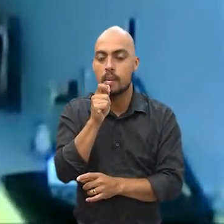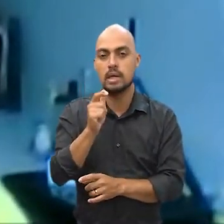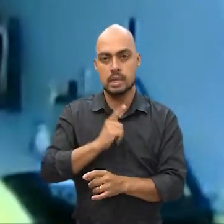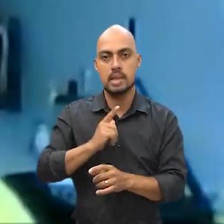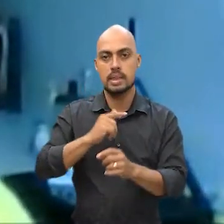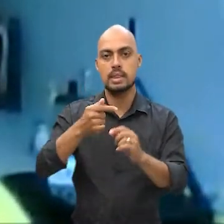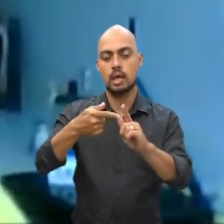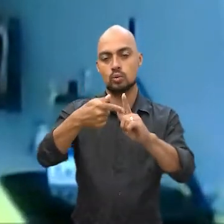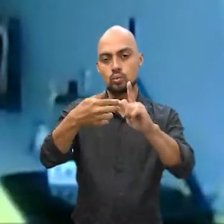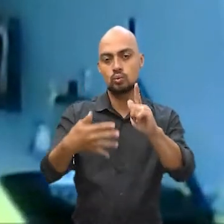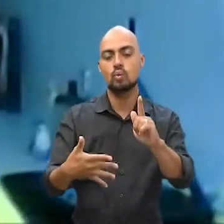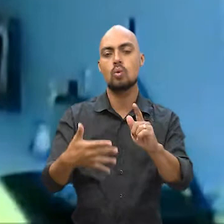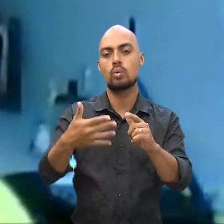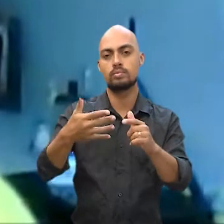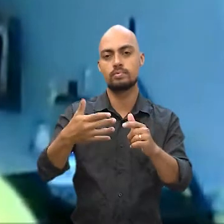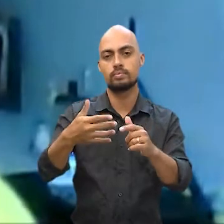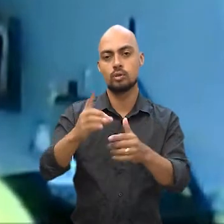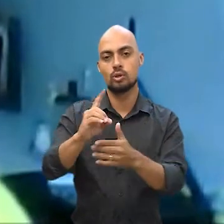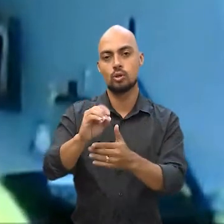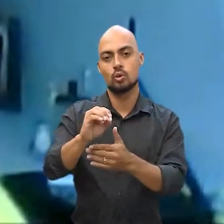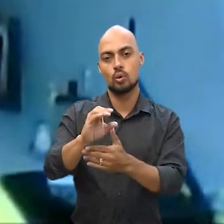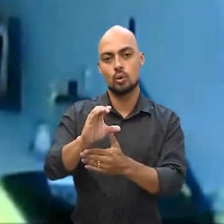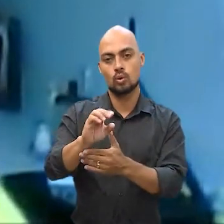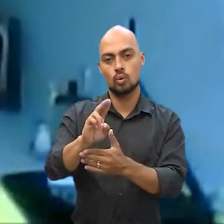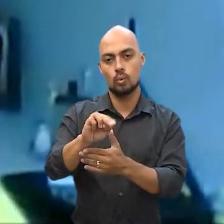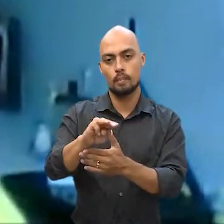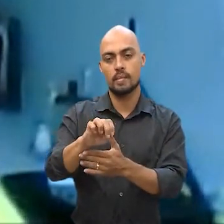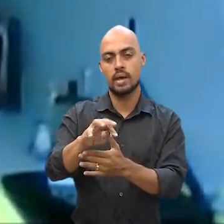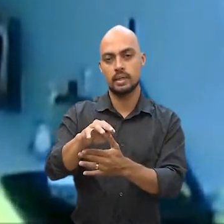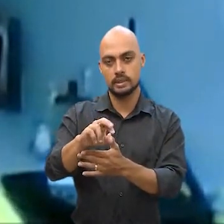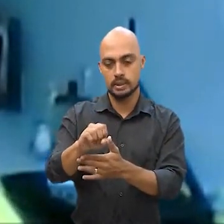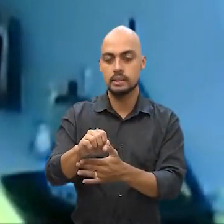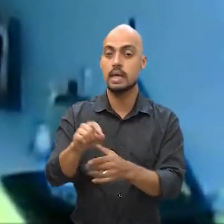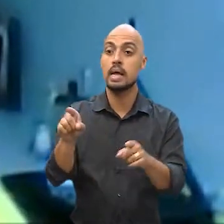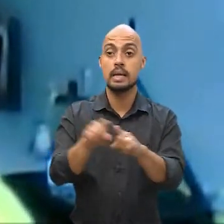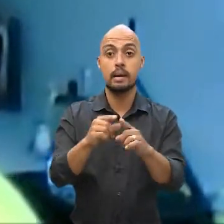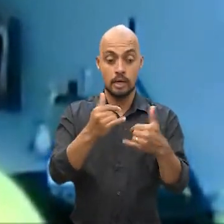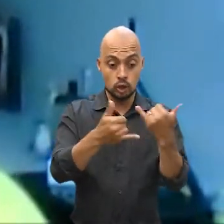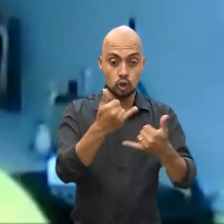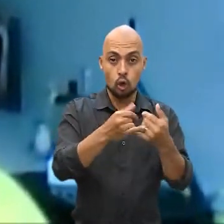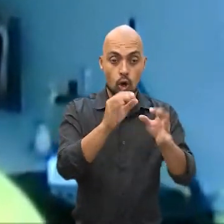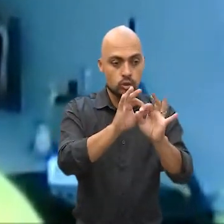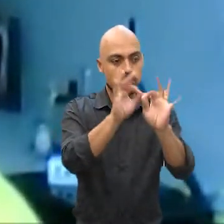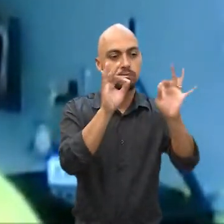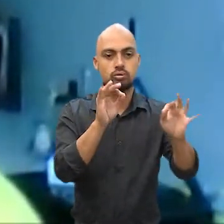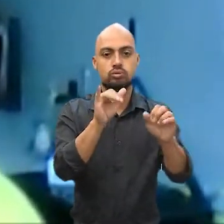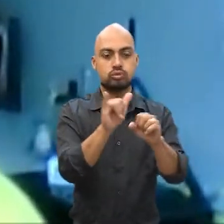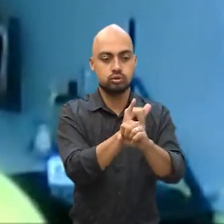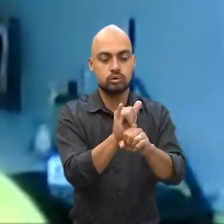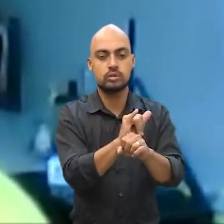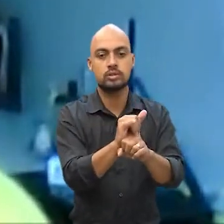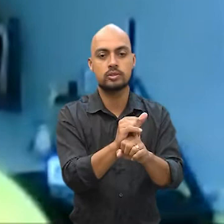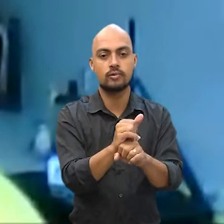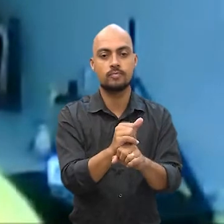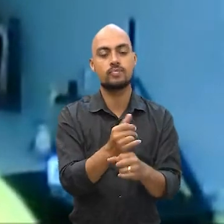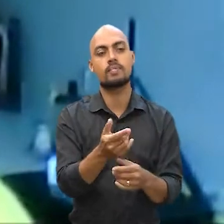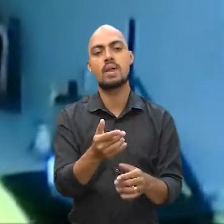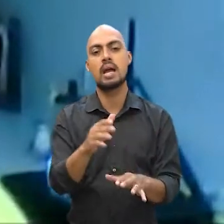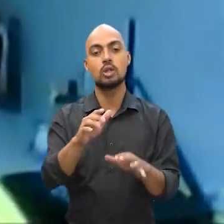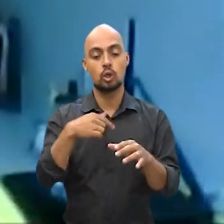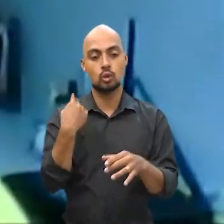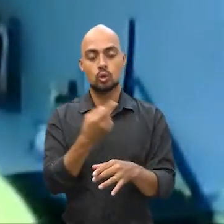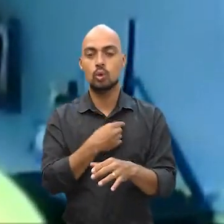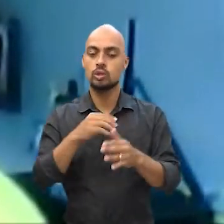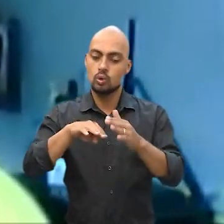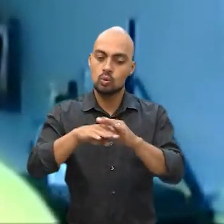para transcrever textos, fazer jogos online que também são importantes, ouvir livros, né? Porque nós estamos sempre acostumados